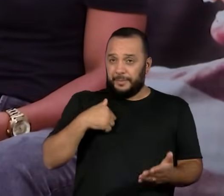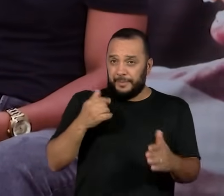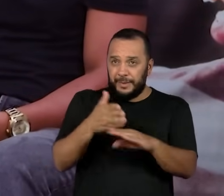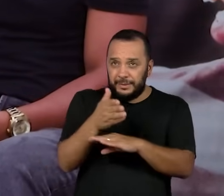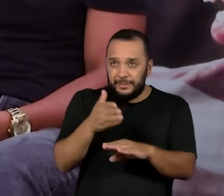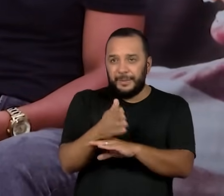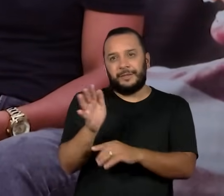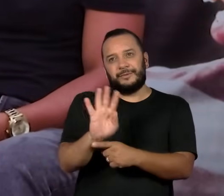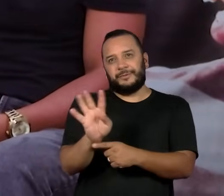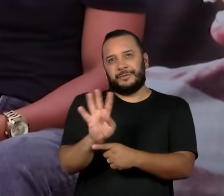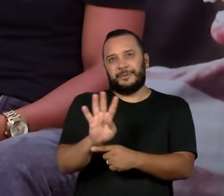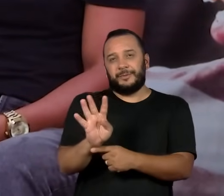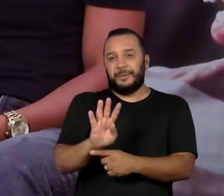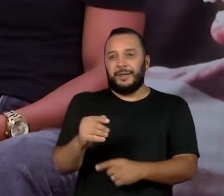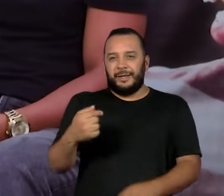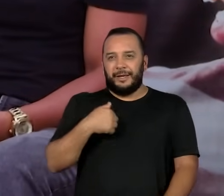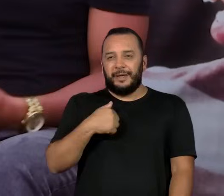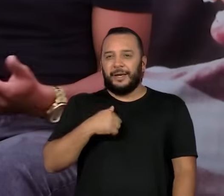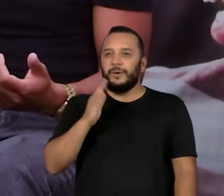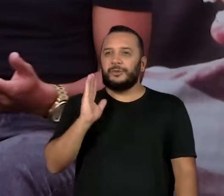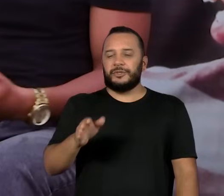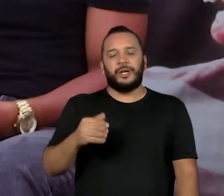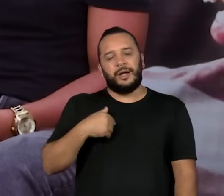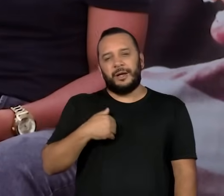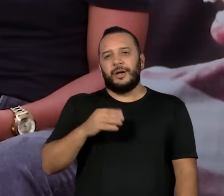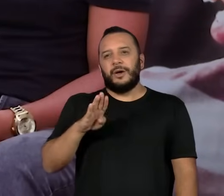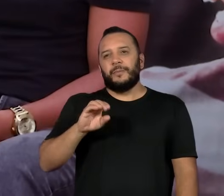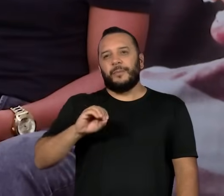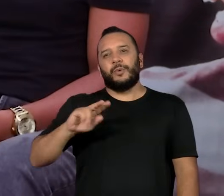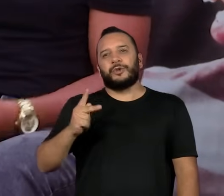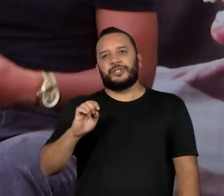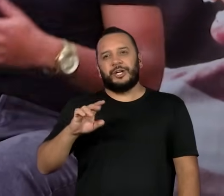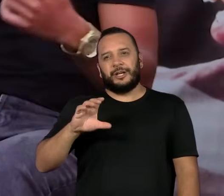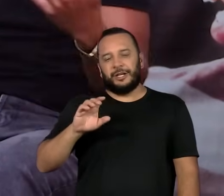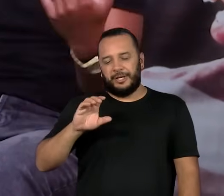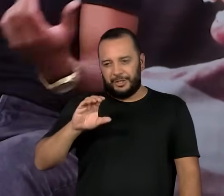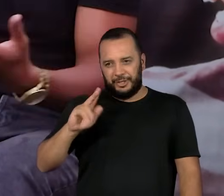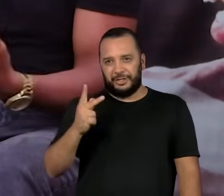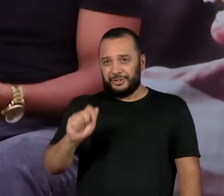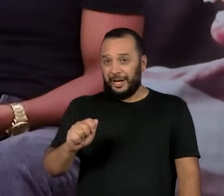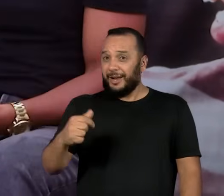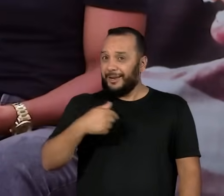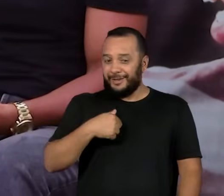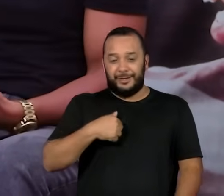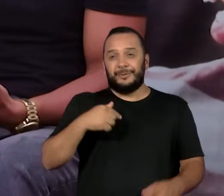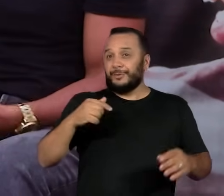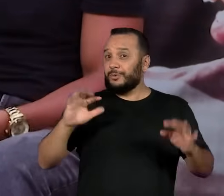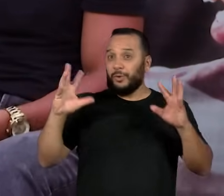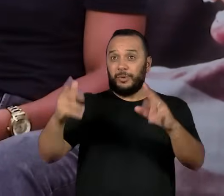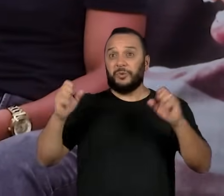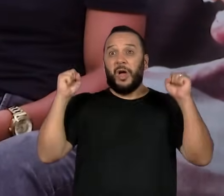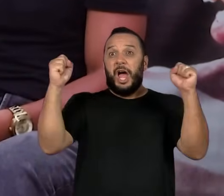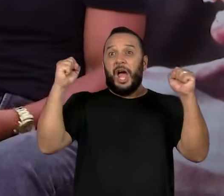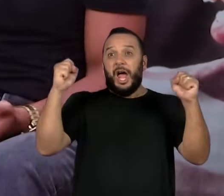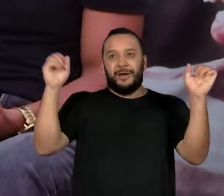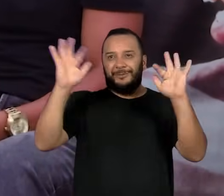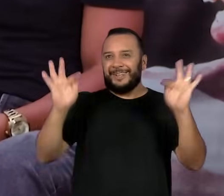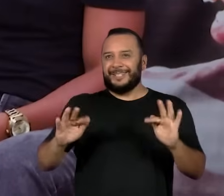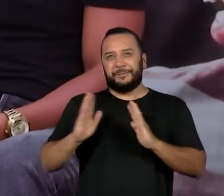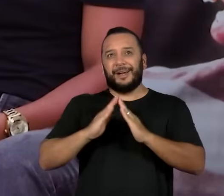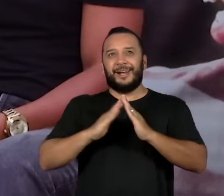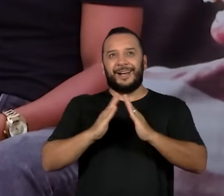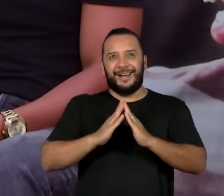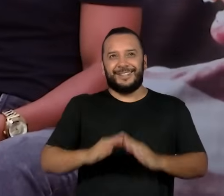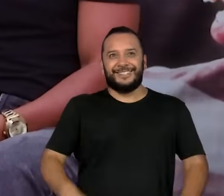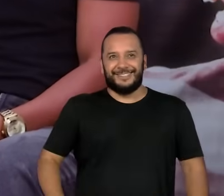e fazer viver o Bochecha, isso foi melhor ainda, porque houve uma comemoração de todo mundo lá em casa, sabe? Então,